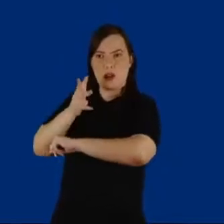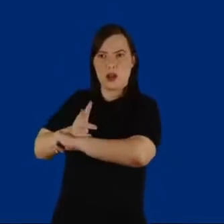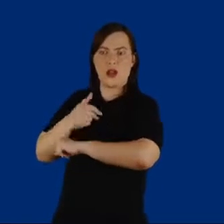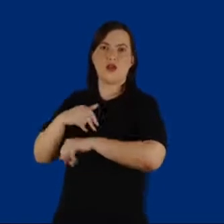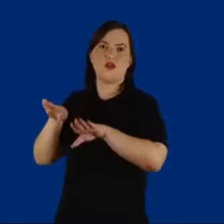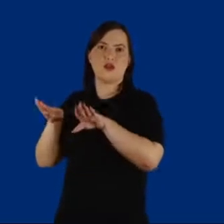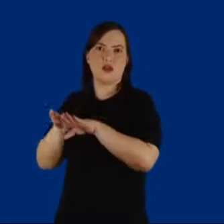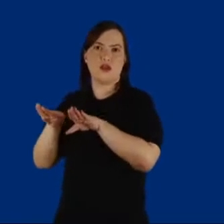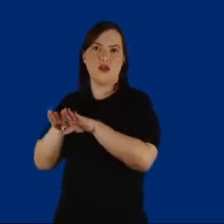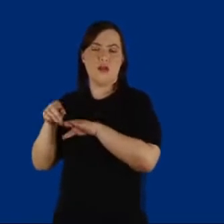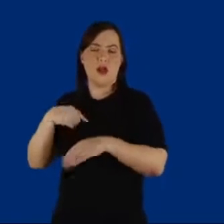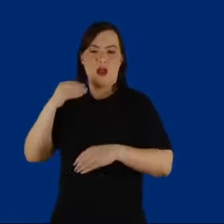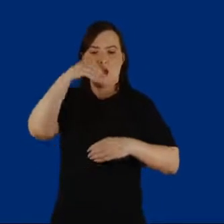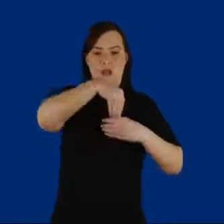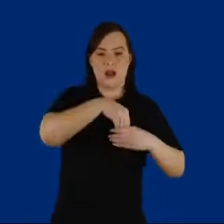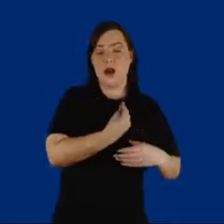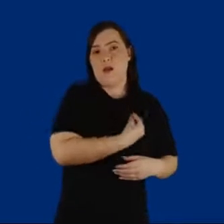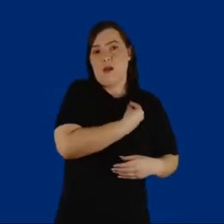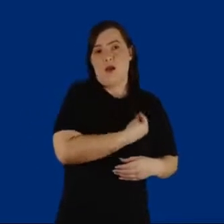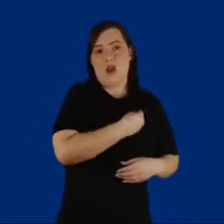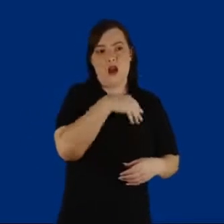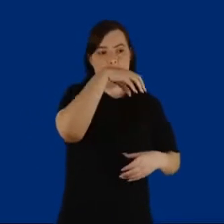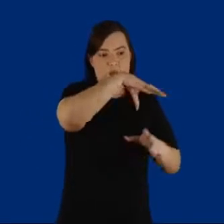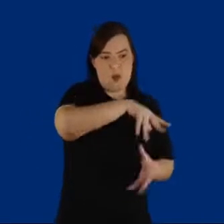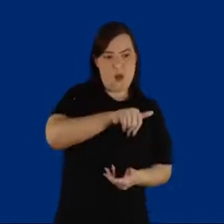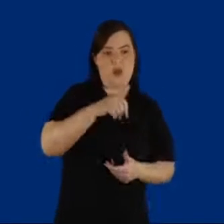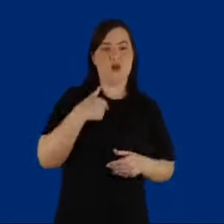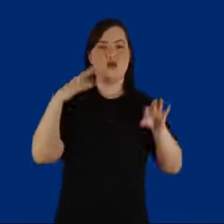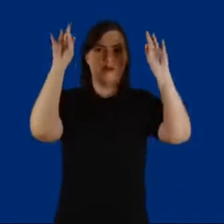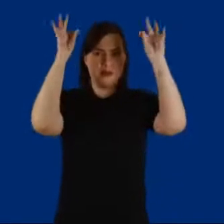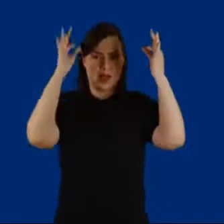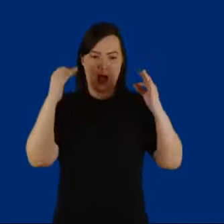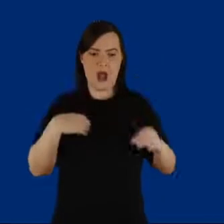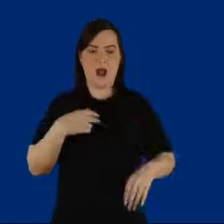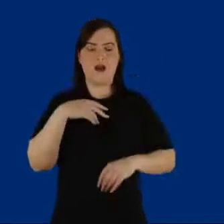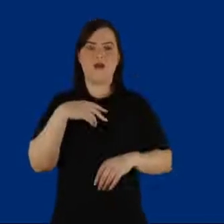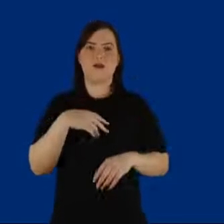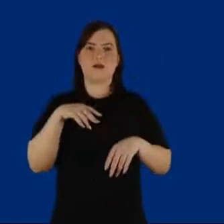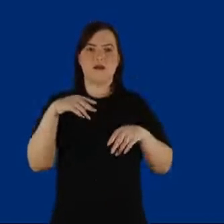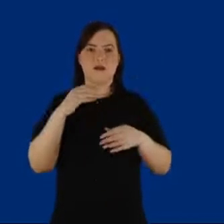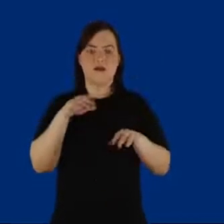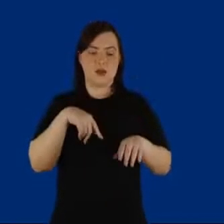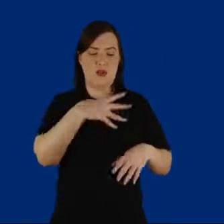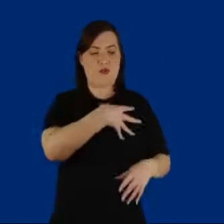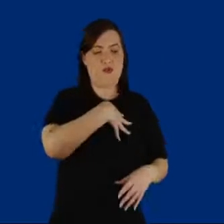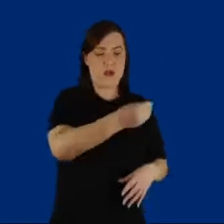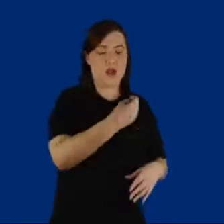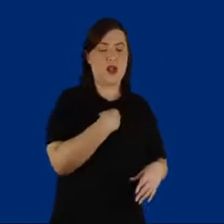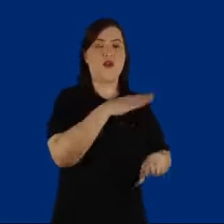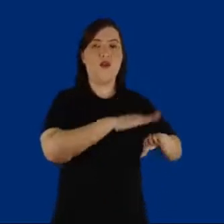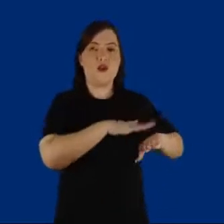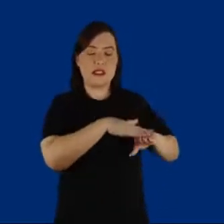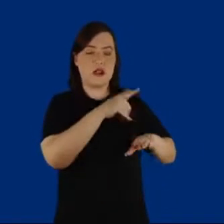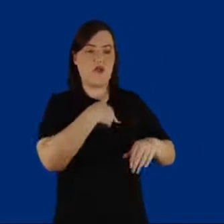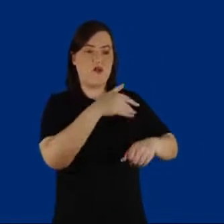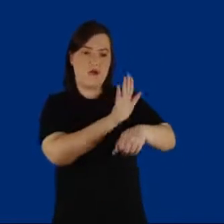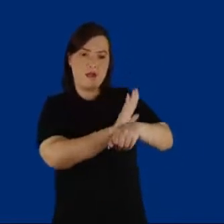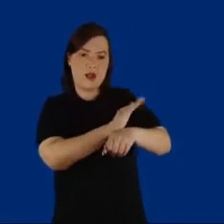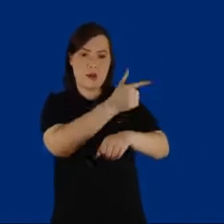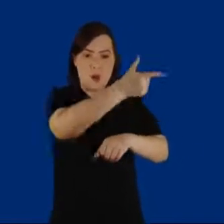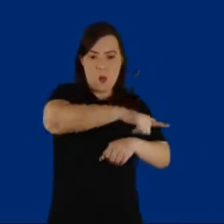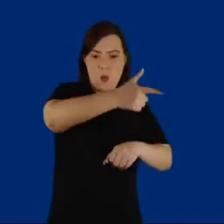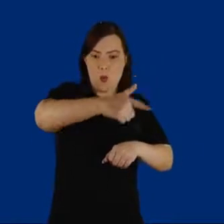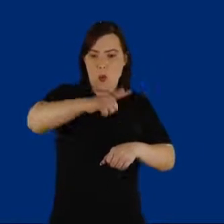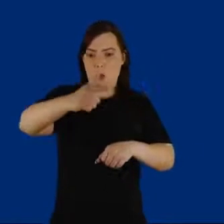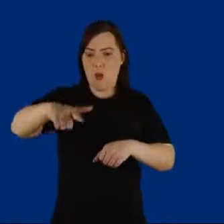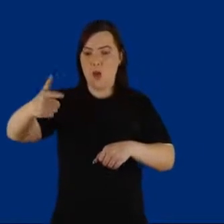nós estamos morando num mundo tecnológico, num mundo virtual, e os nossos filhos vão fazer filmes e outras